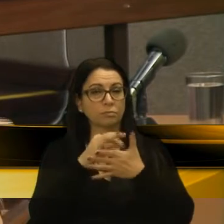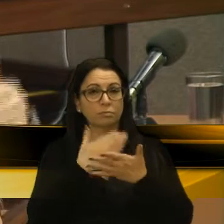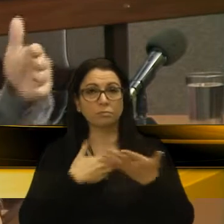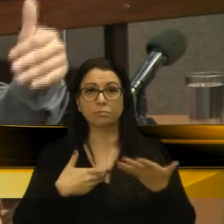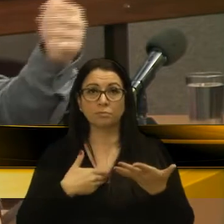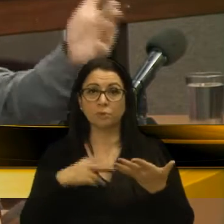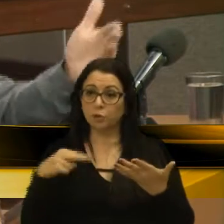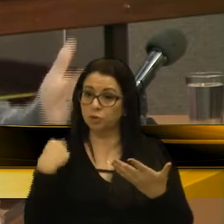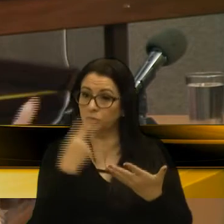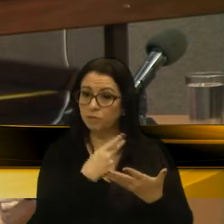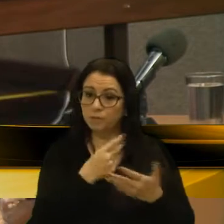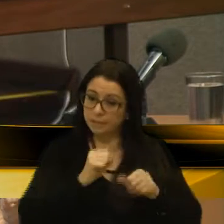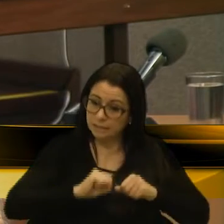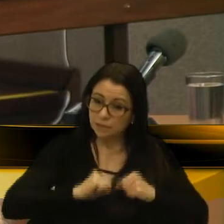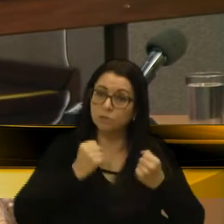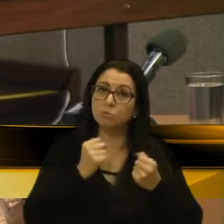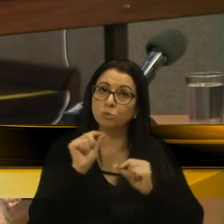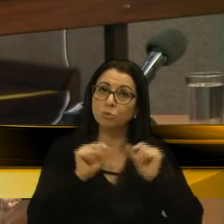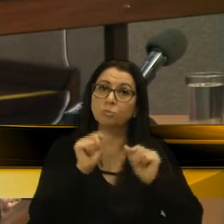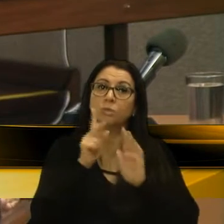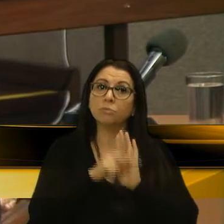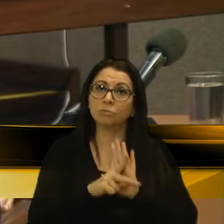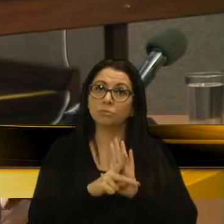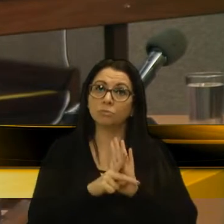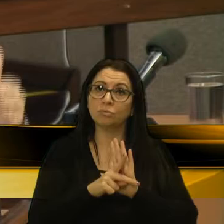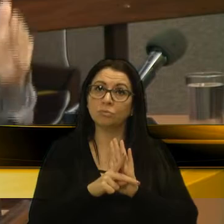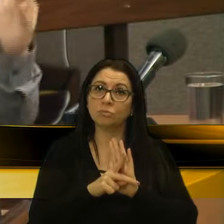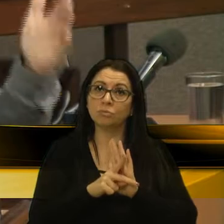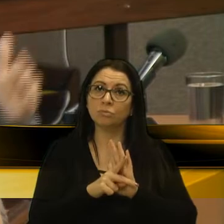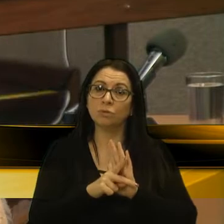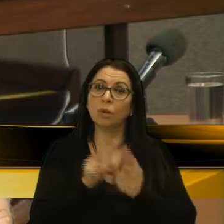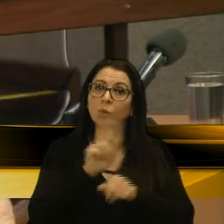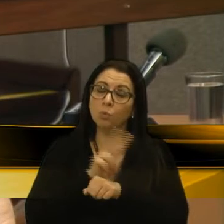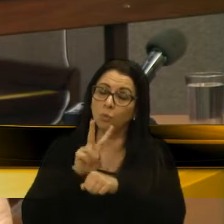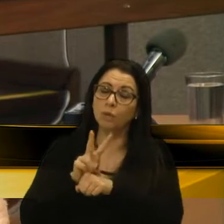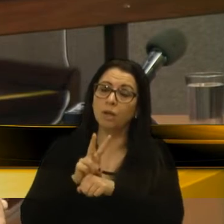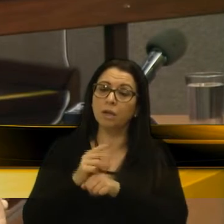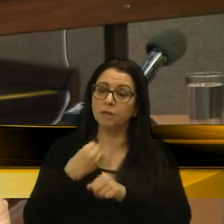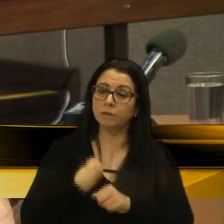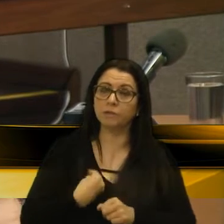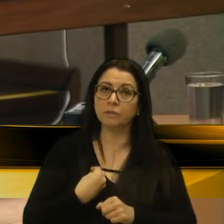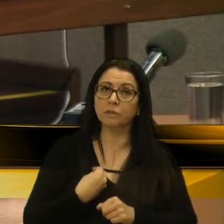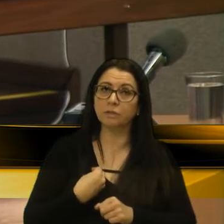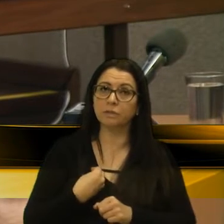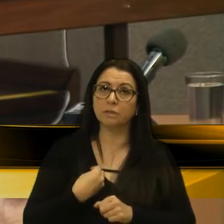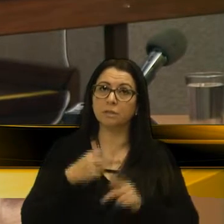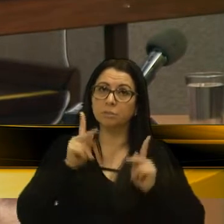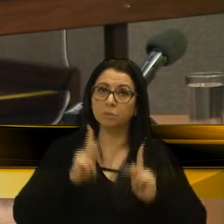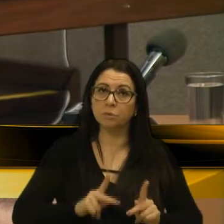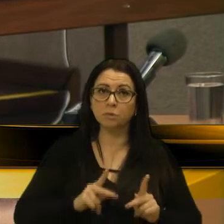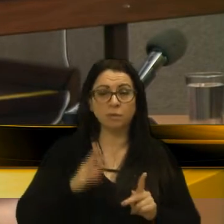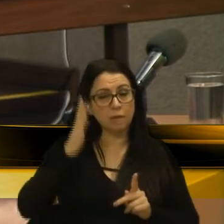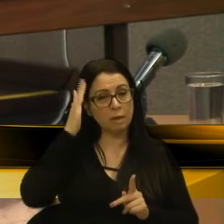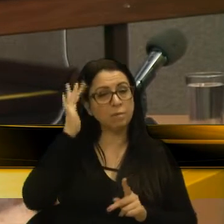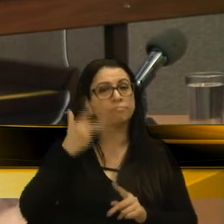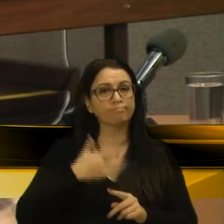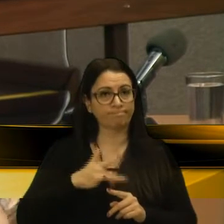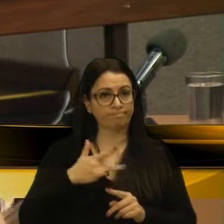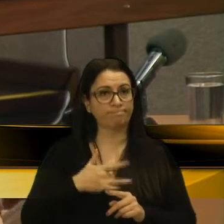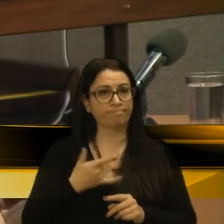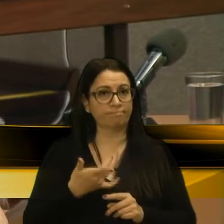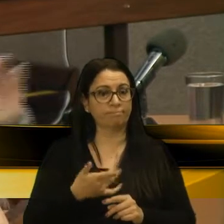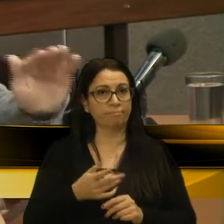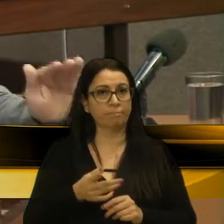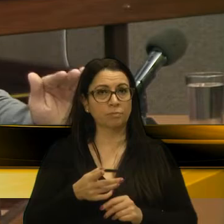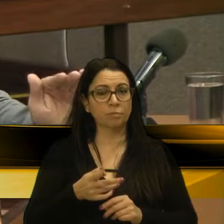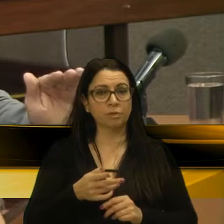que nós nos dedicamos a este projeto, né, a cuidar das vidas, a cuidar das pessoas. Agora, sabe o que eu lamento, vereadora? Se a gente